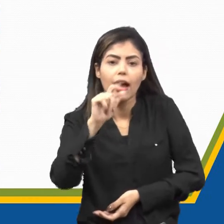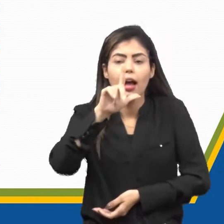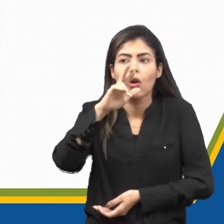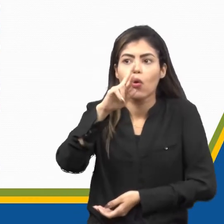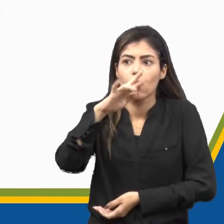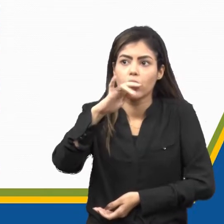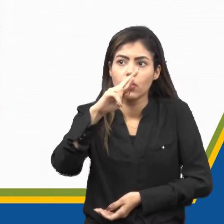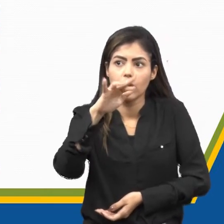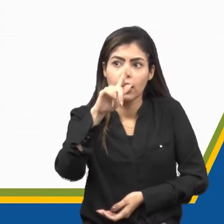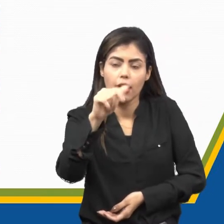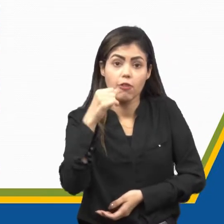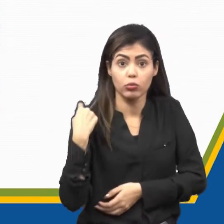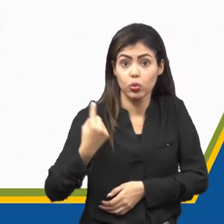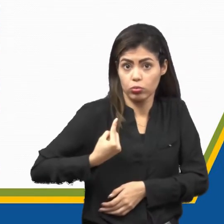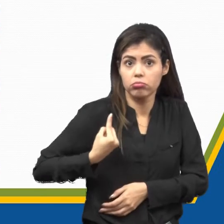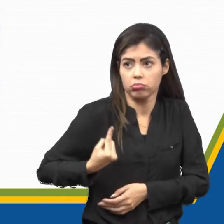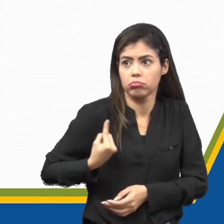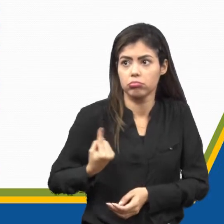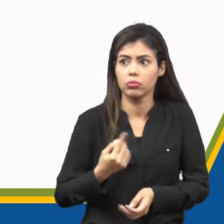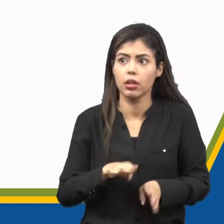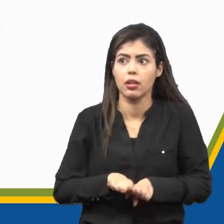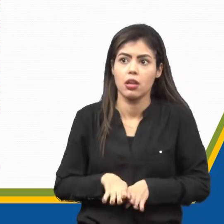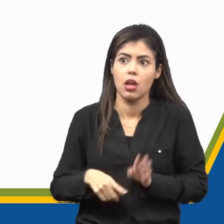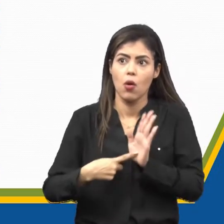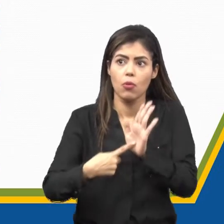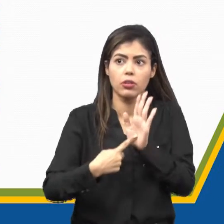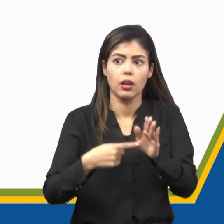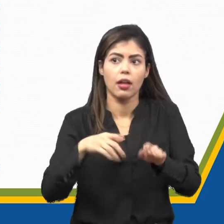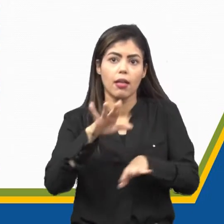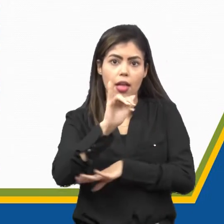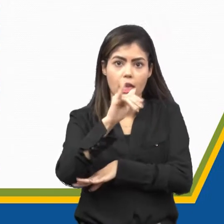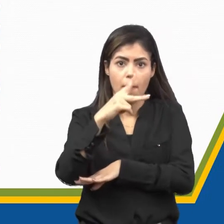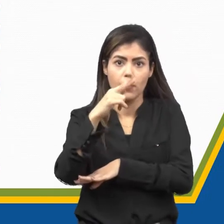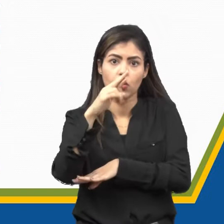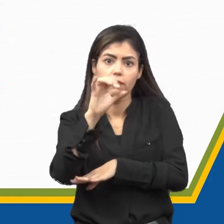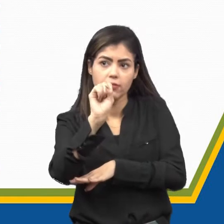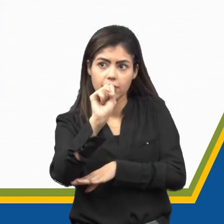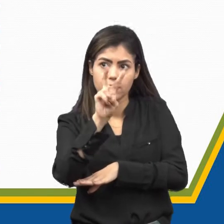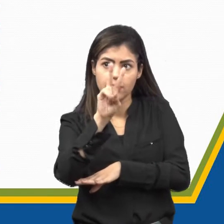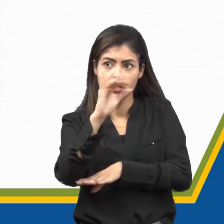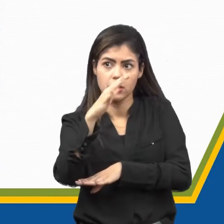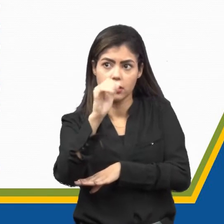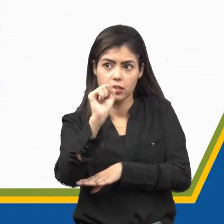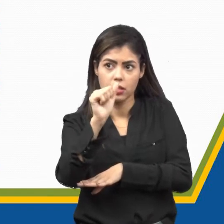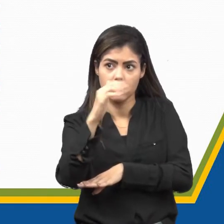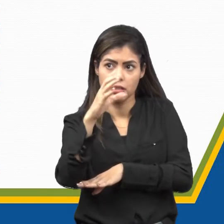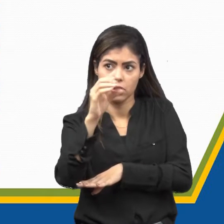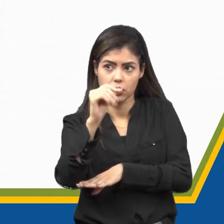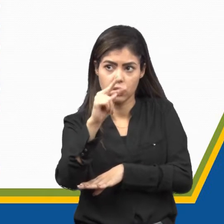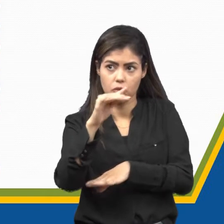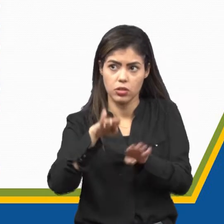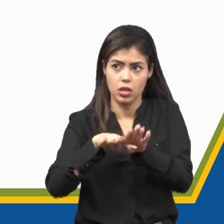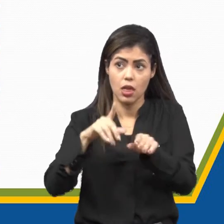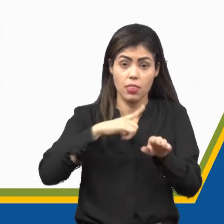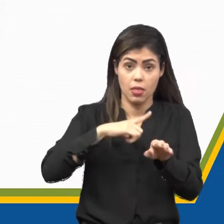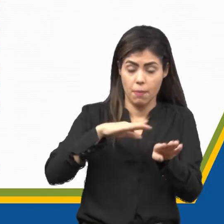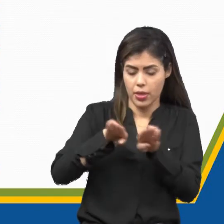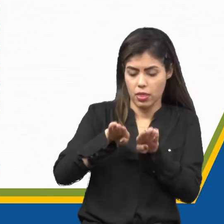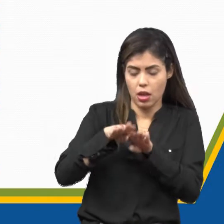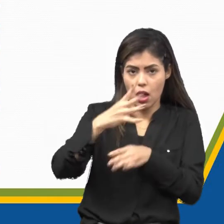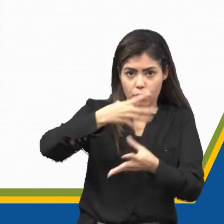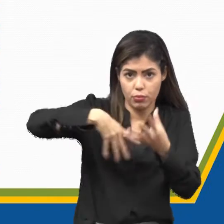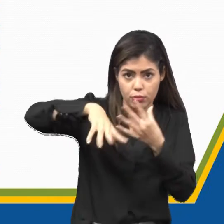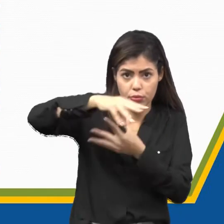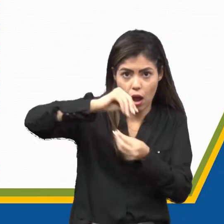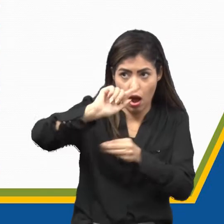coreográfica individual, a valorização das improvisações. E há também, é importante ressaltar isso, a mistura de